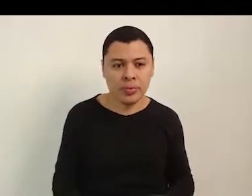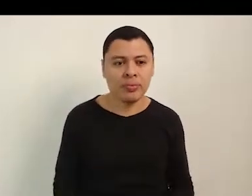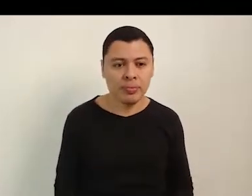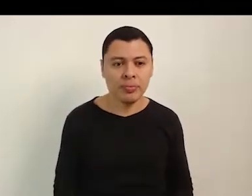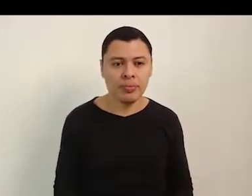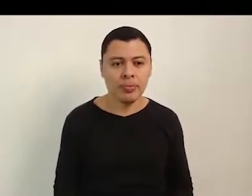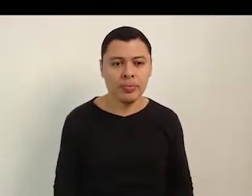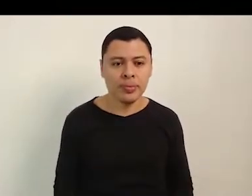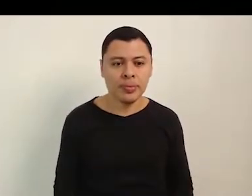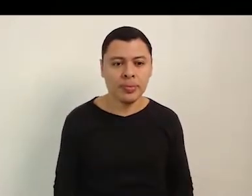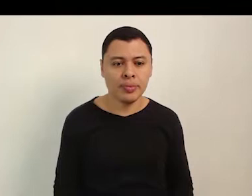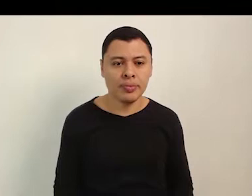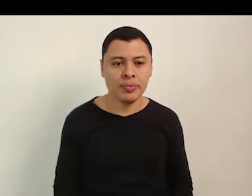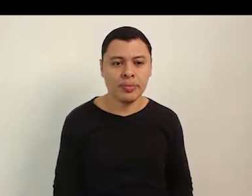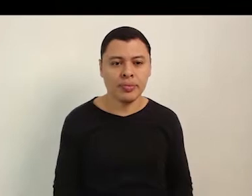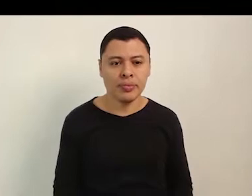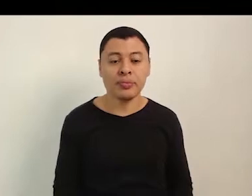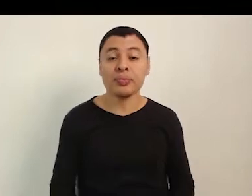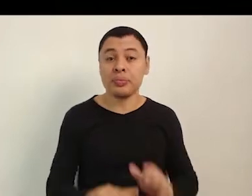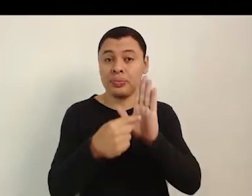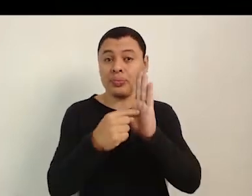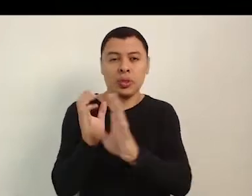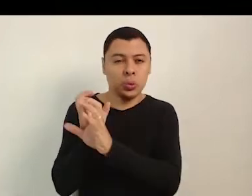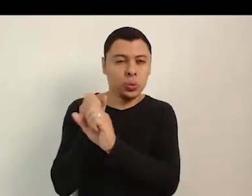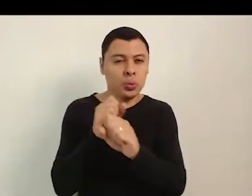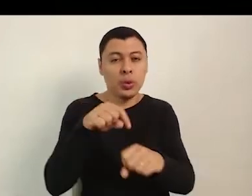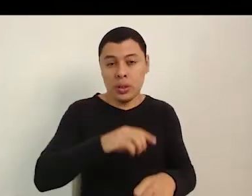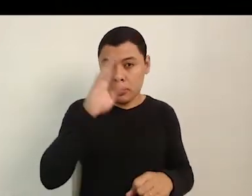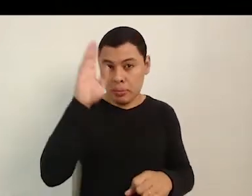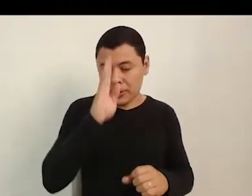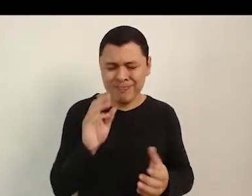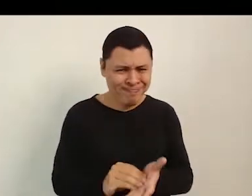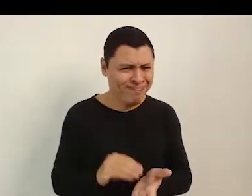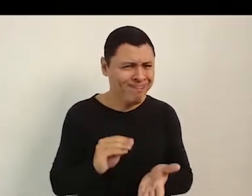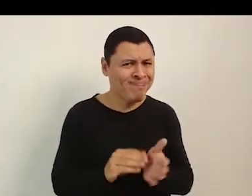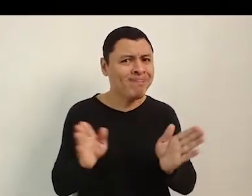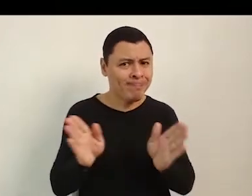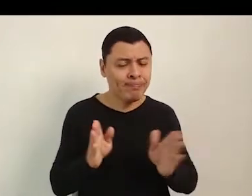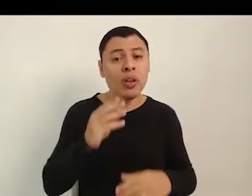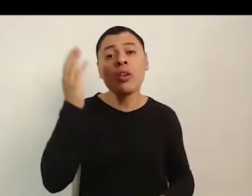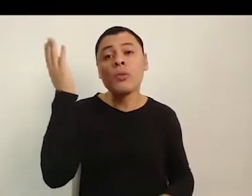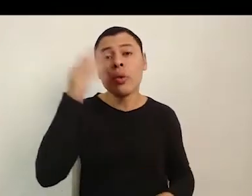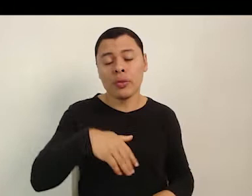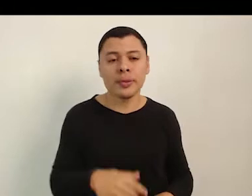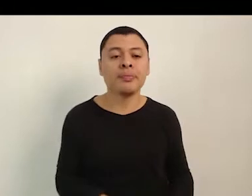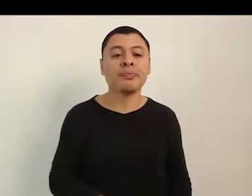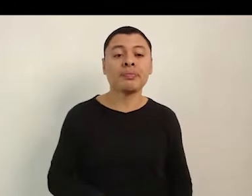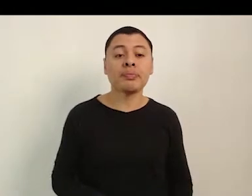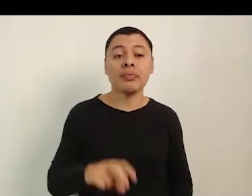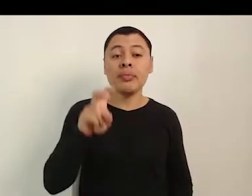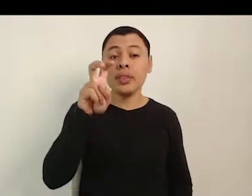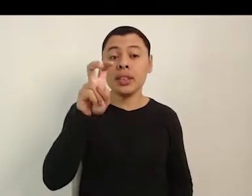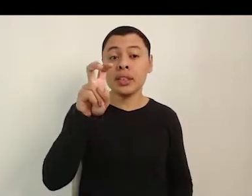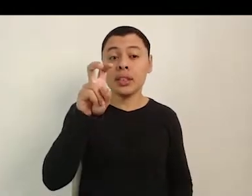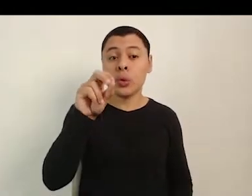traz um pouquinho dos números da falta de acessibilidade no Brasil, né? 50 mil dos brasileiros